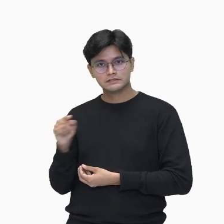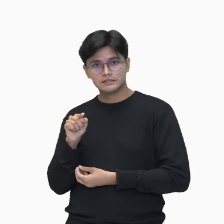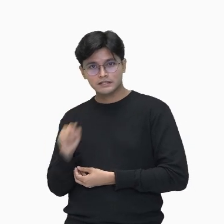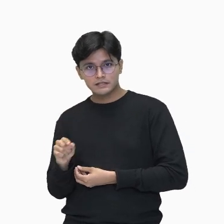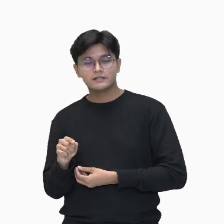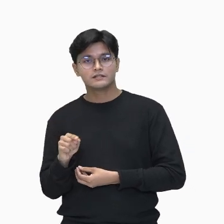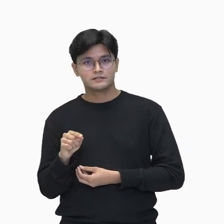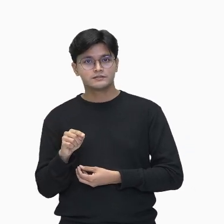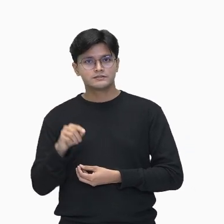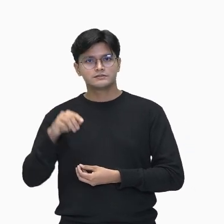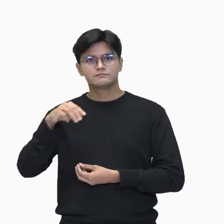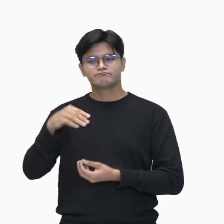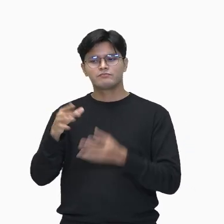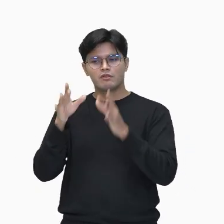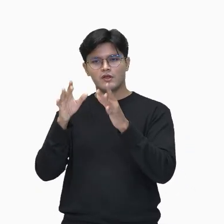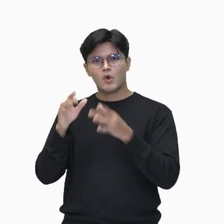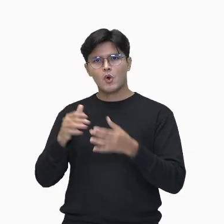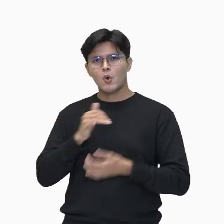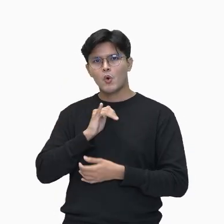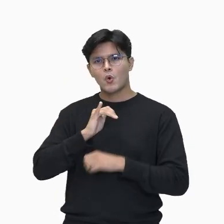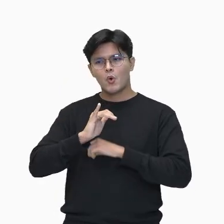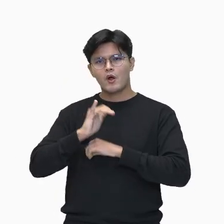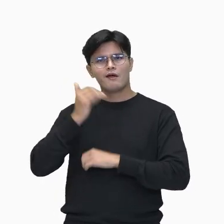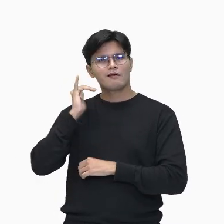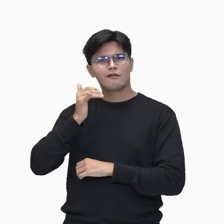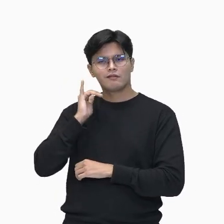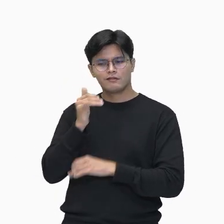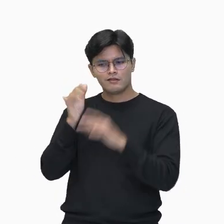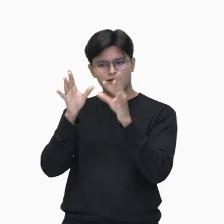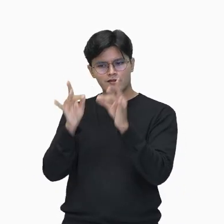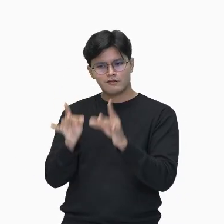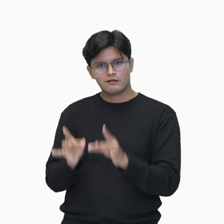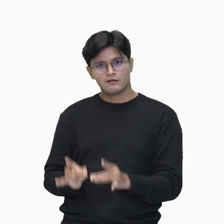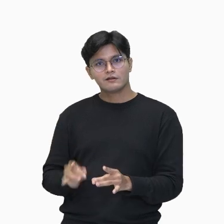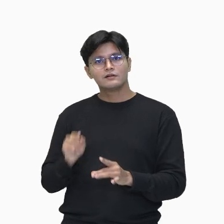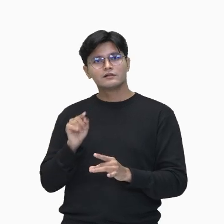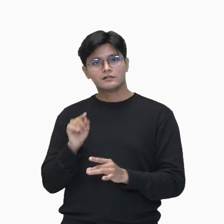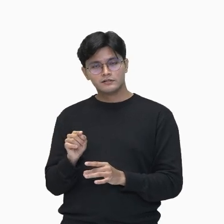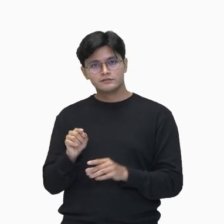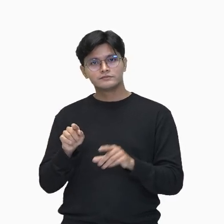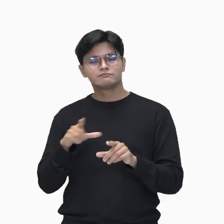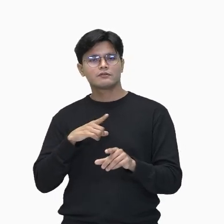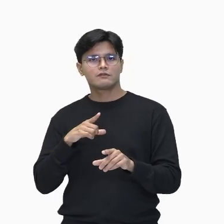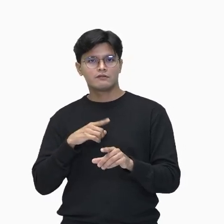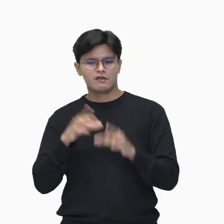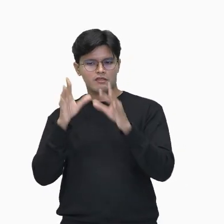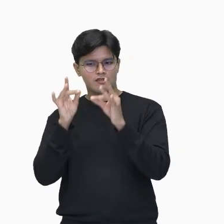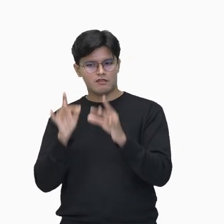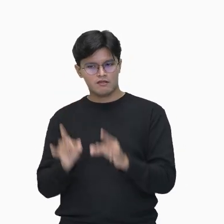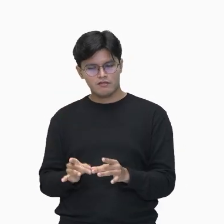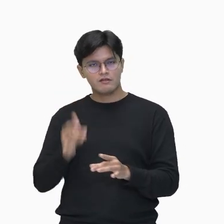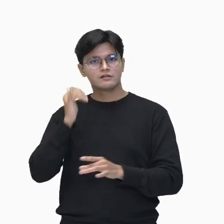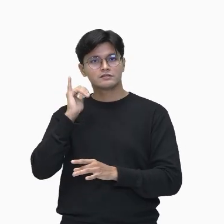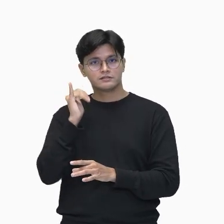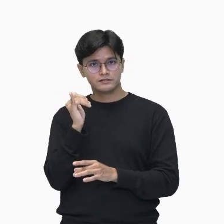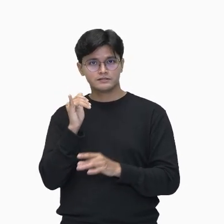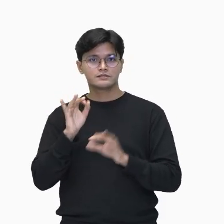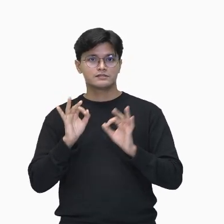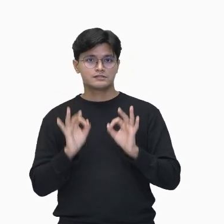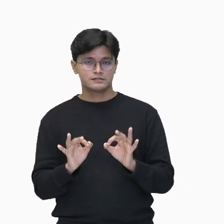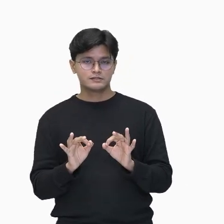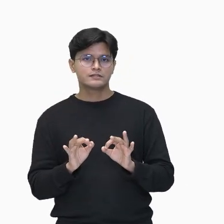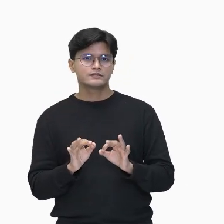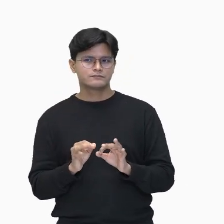miúdo é contada minuciosamente e com detales né seria muito